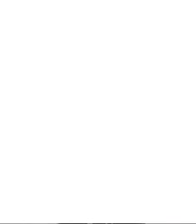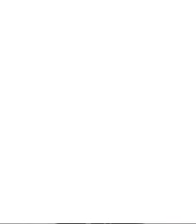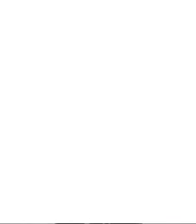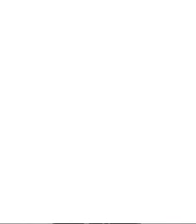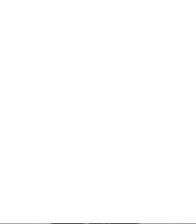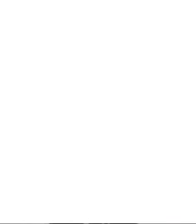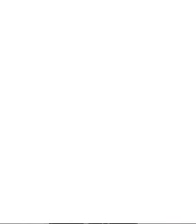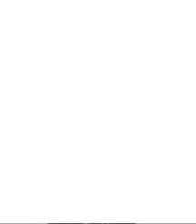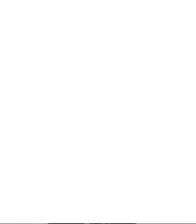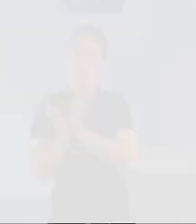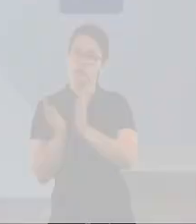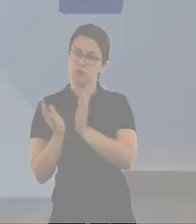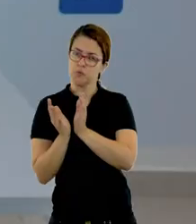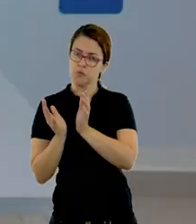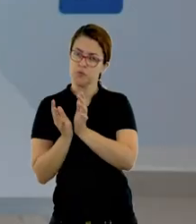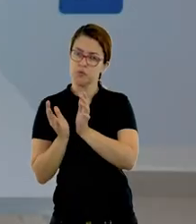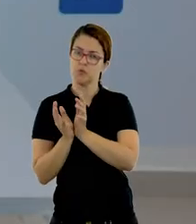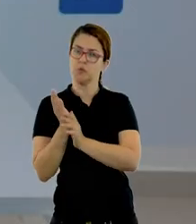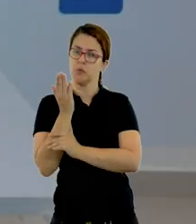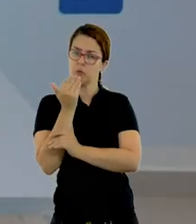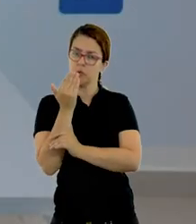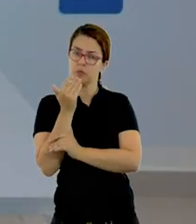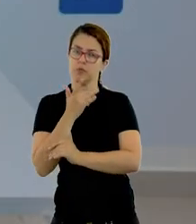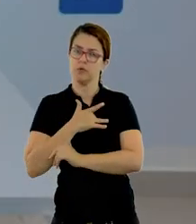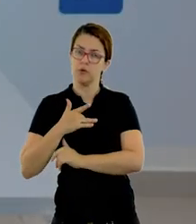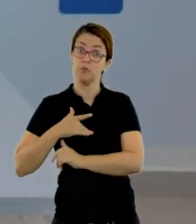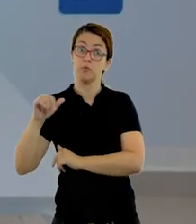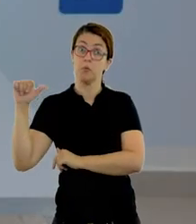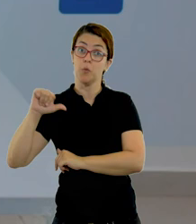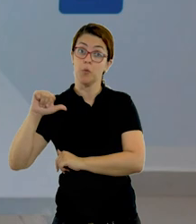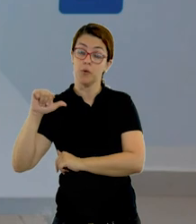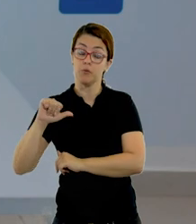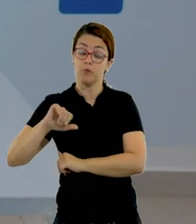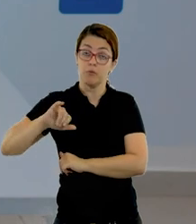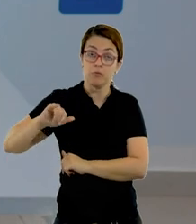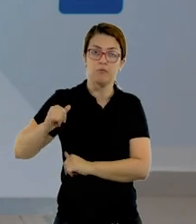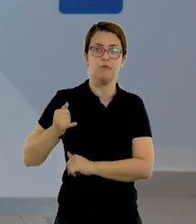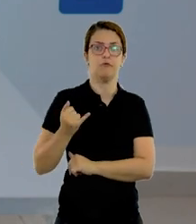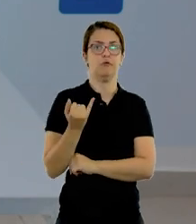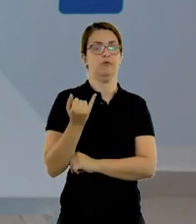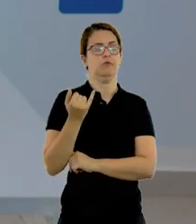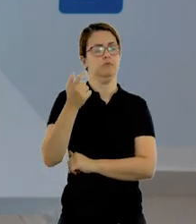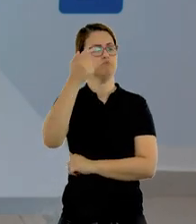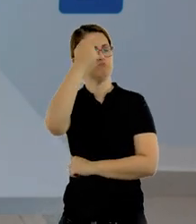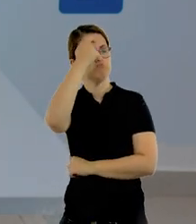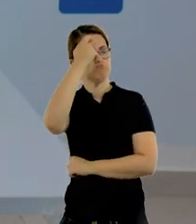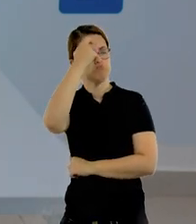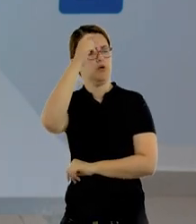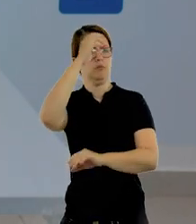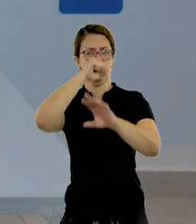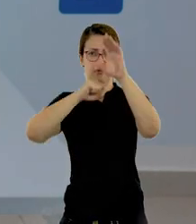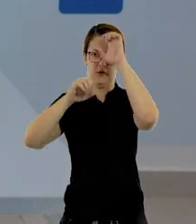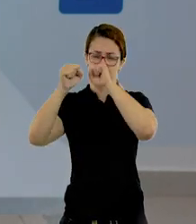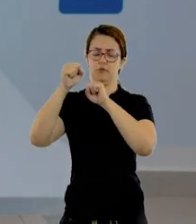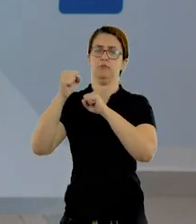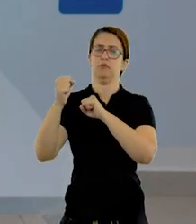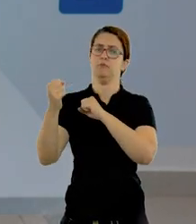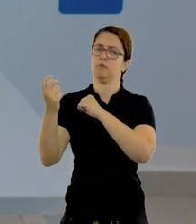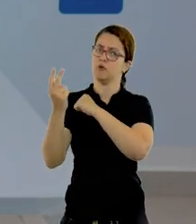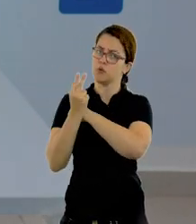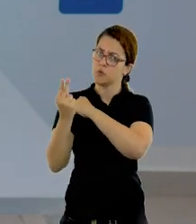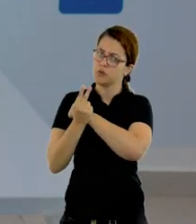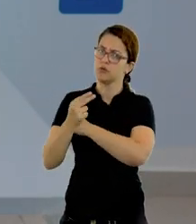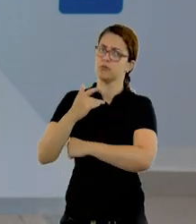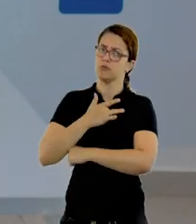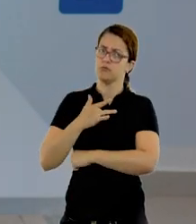na junk food, na alimentação prejudicial, gordurosa. Então vamos aproveitar essa semana para nos conscientizar e cuidar da